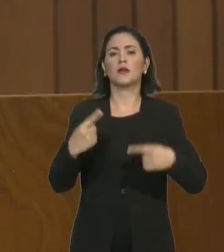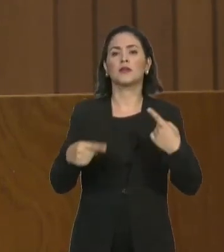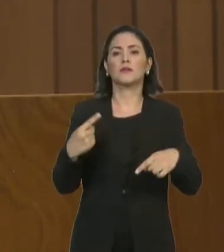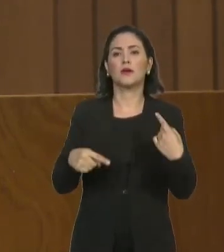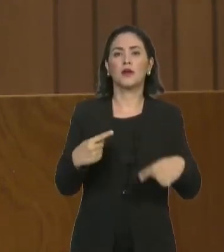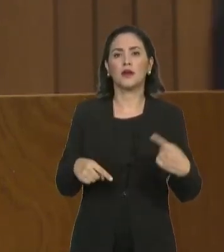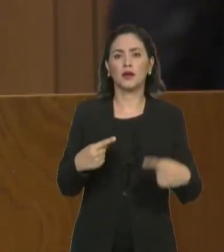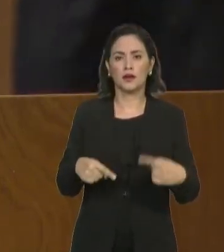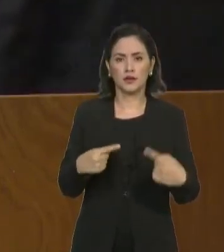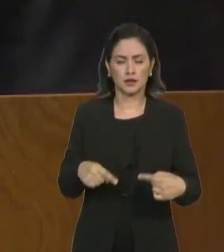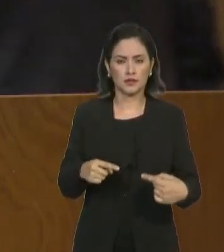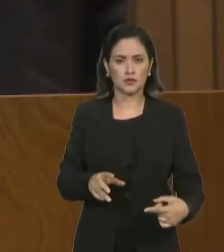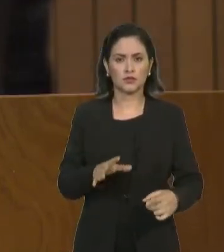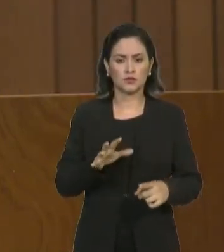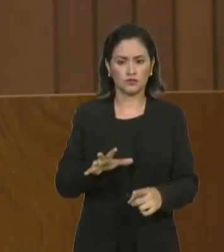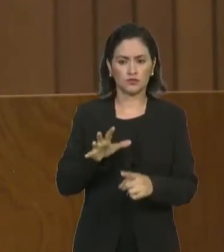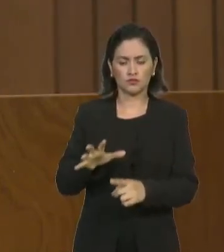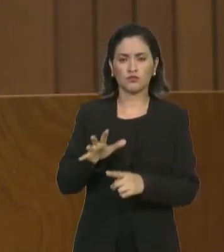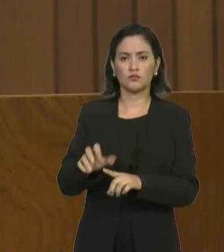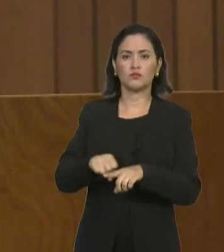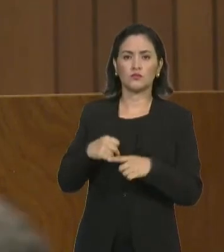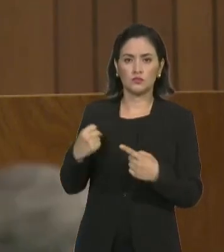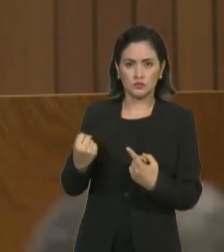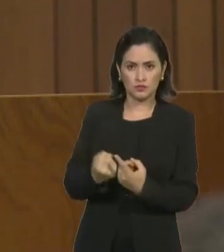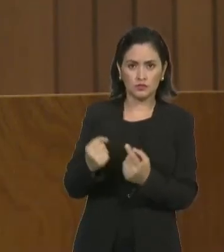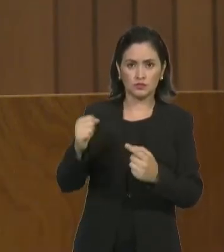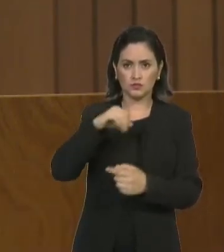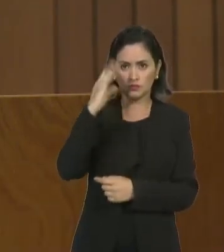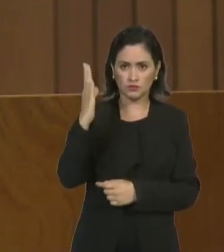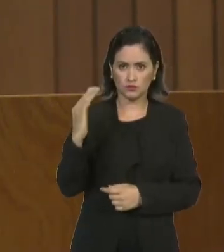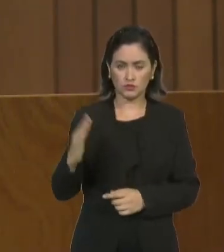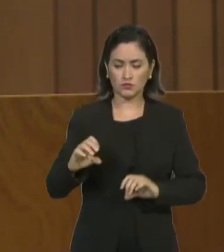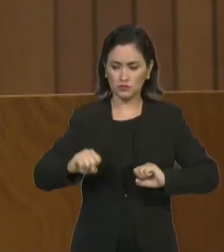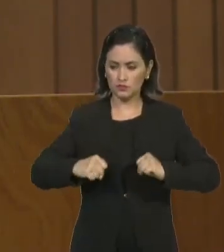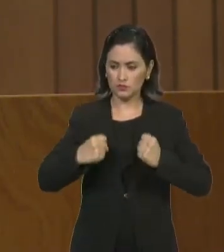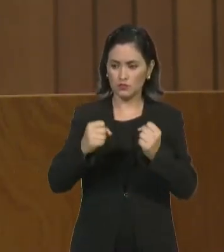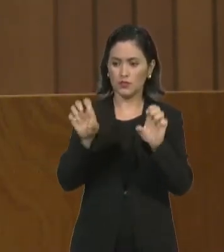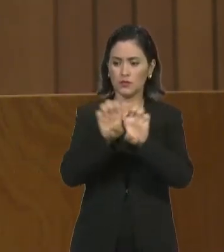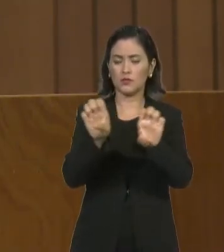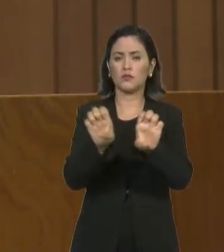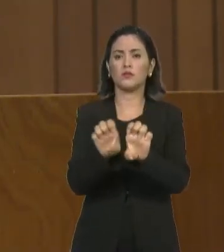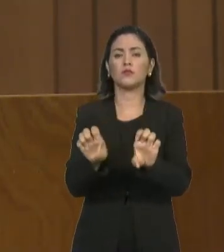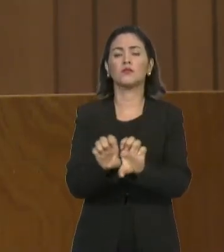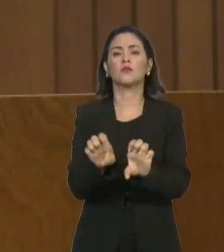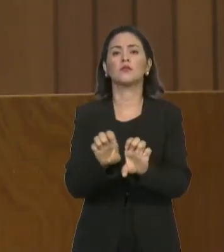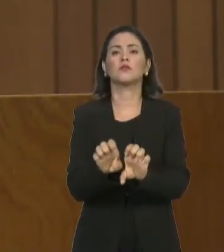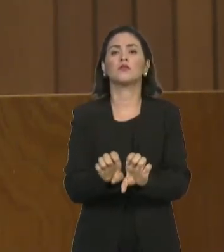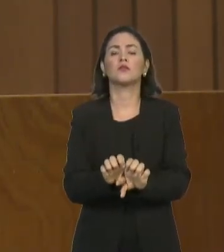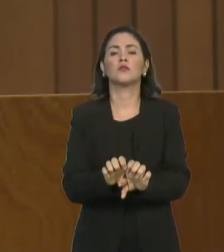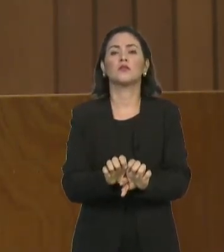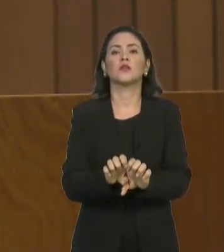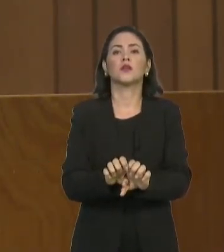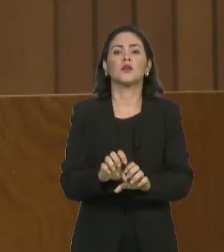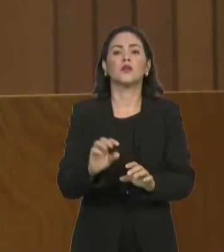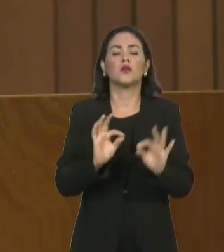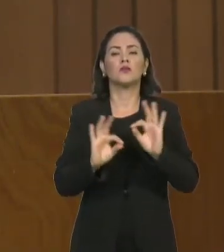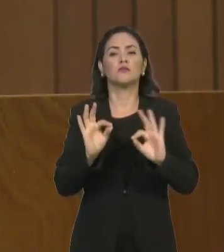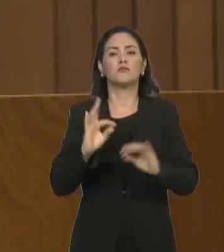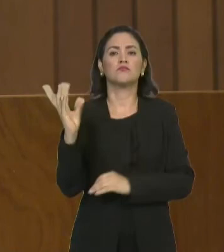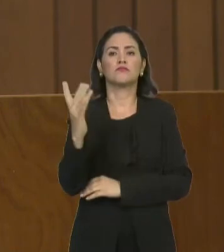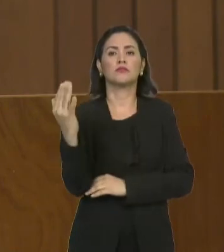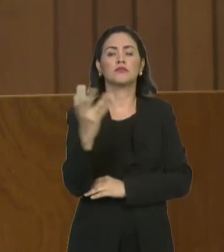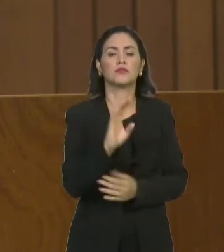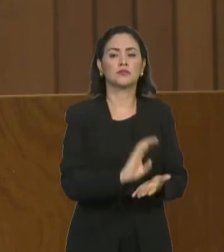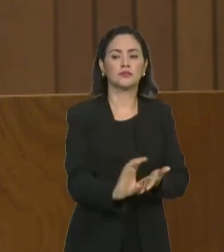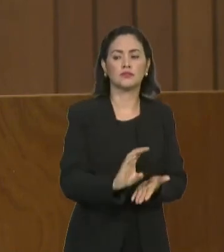debate acerca dos seus impactos na sociedade brasileira fortalecer a estruturação dos órgãos ambientais com previsão na destinação